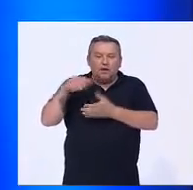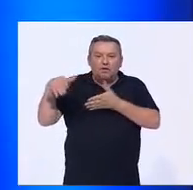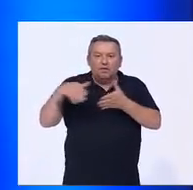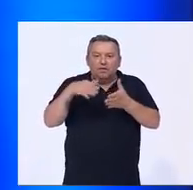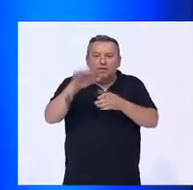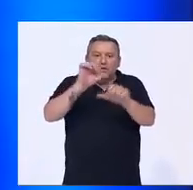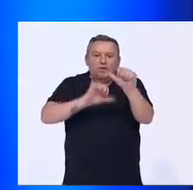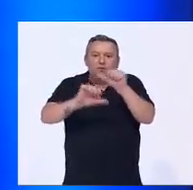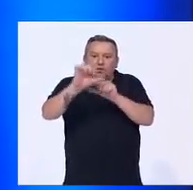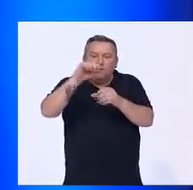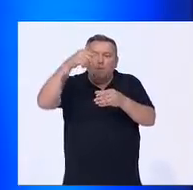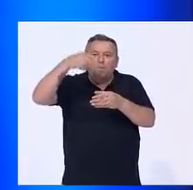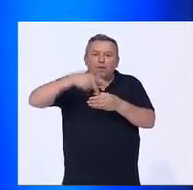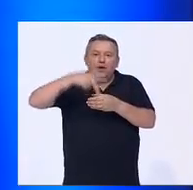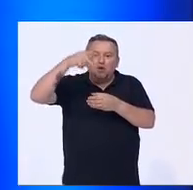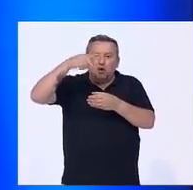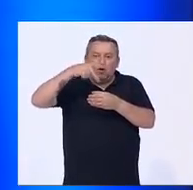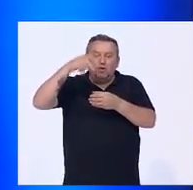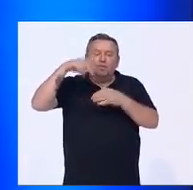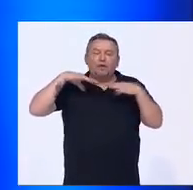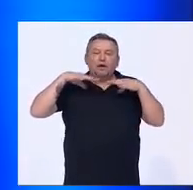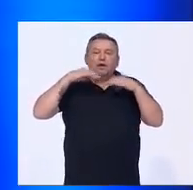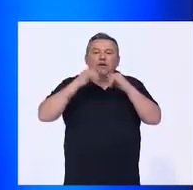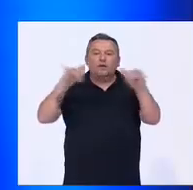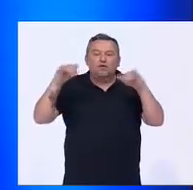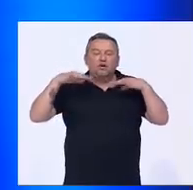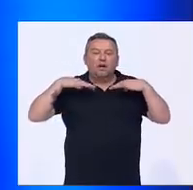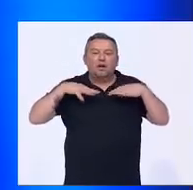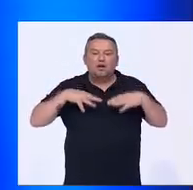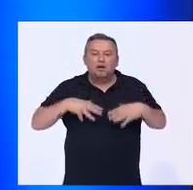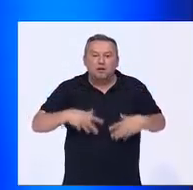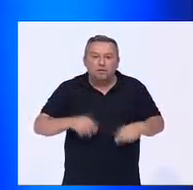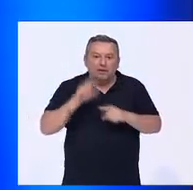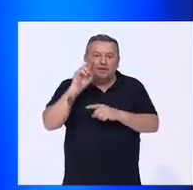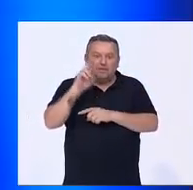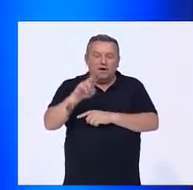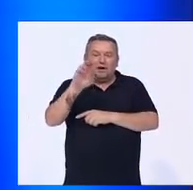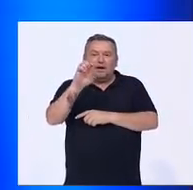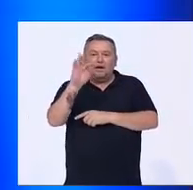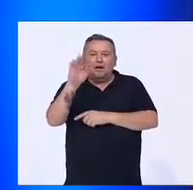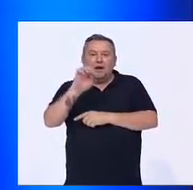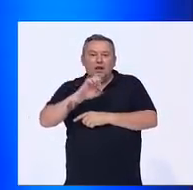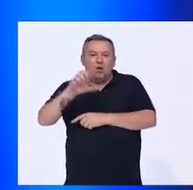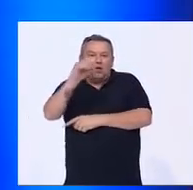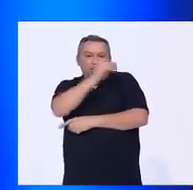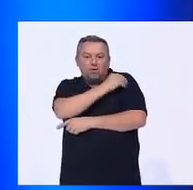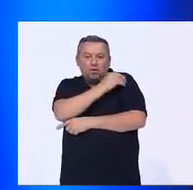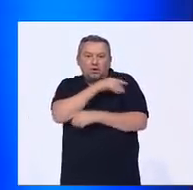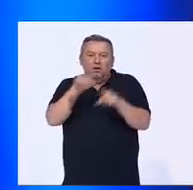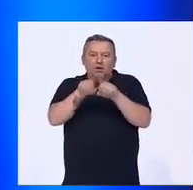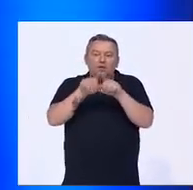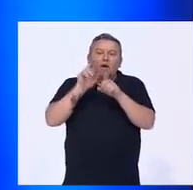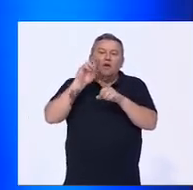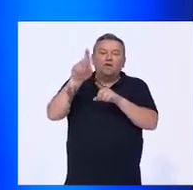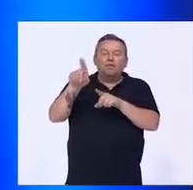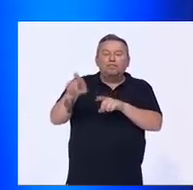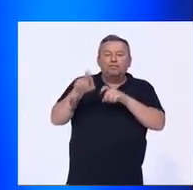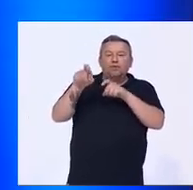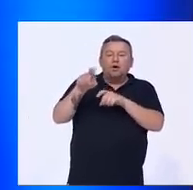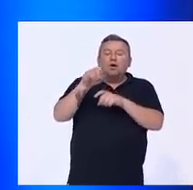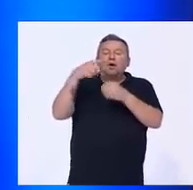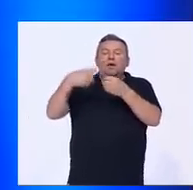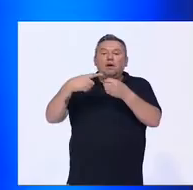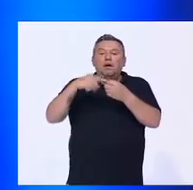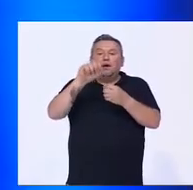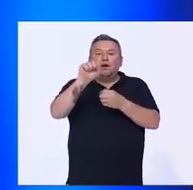dos derivados de petróleo, para energia limpa. Energia limpa é biodiesel, é etanol. E o que eu vi em Sertãozinho, aqui no interior de São Paulo,